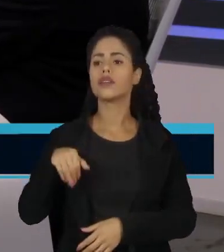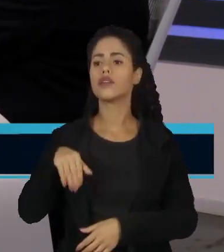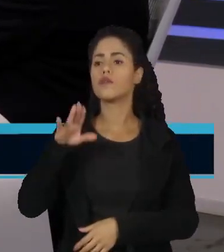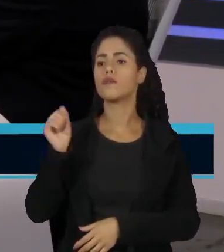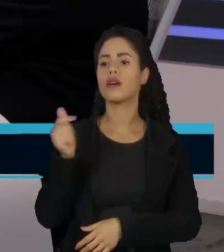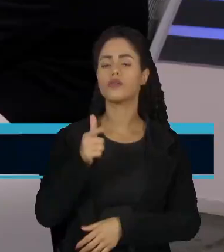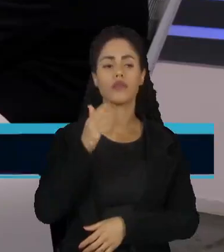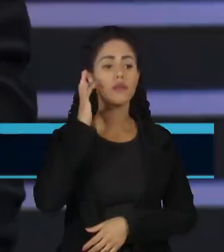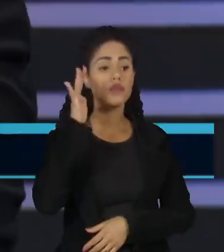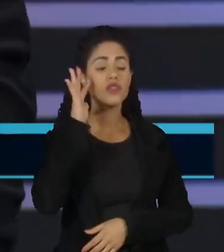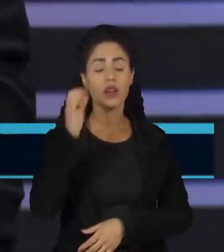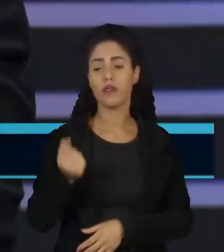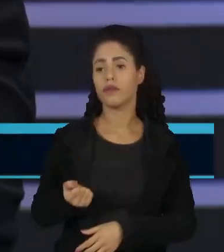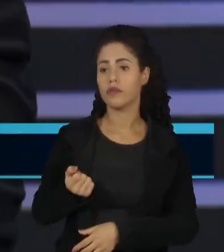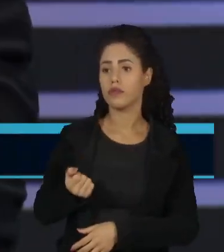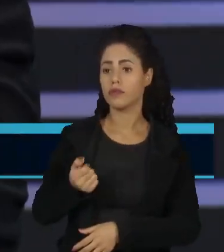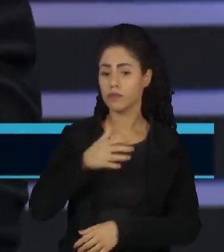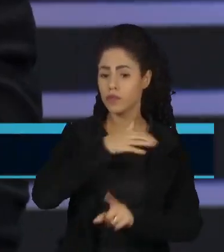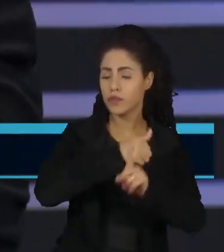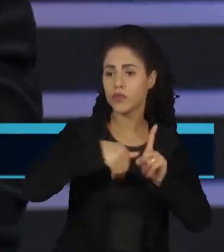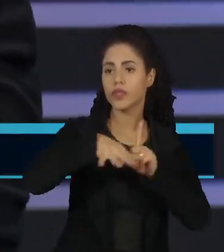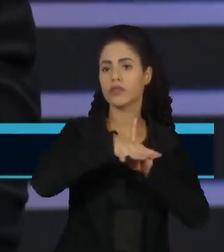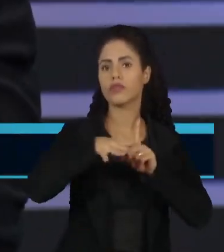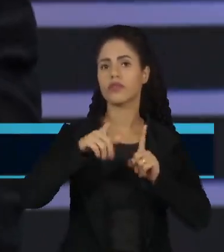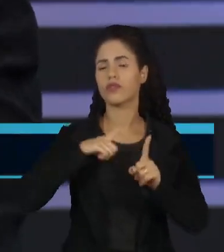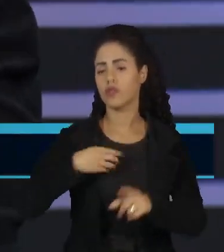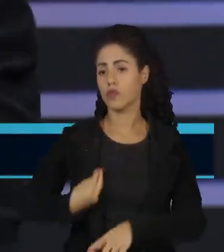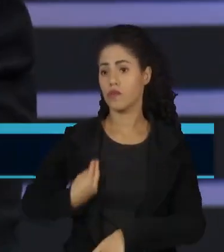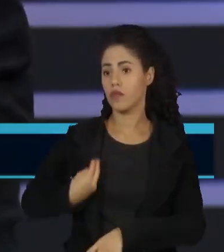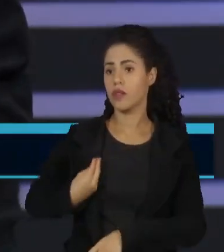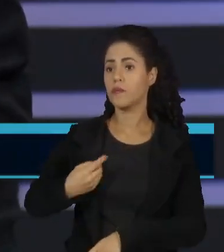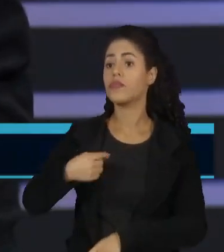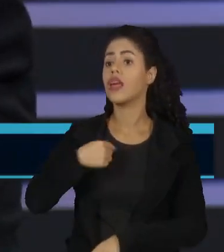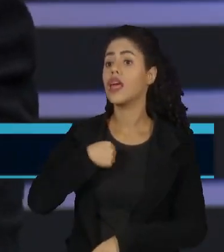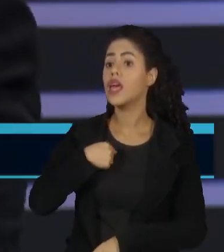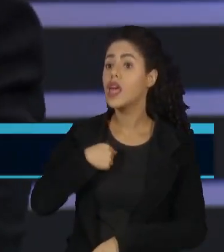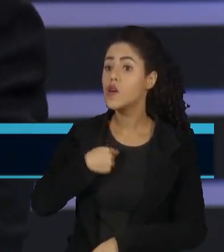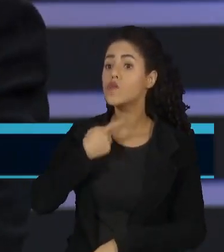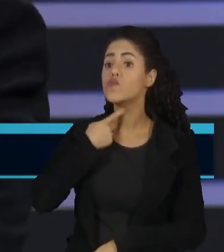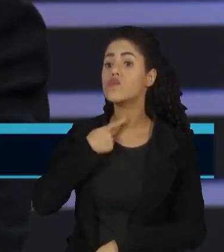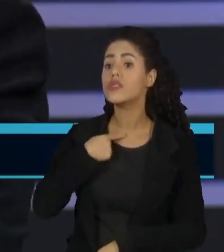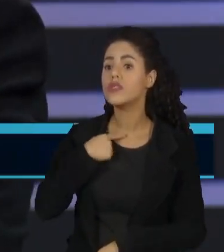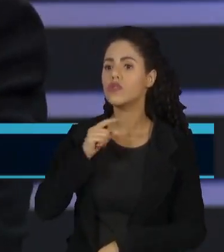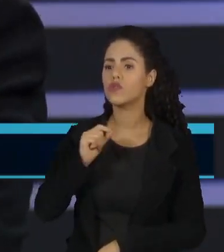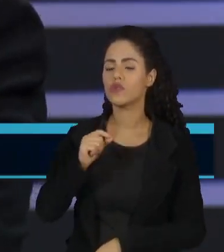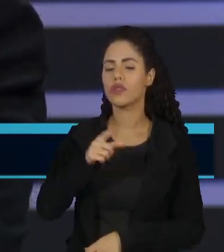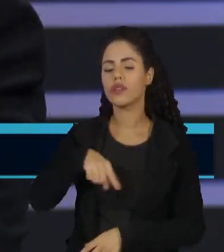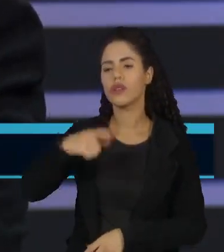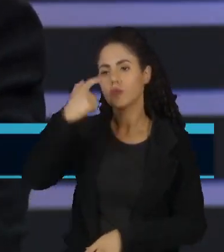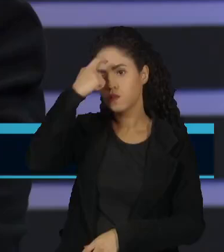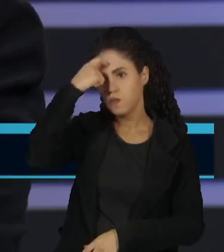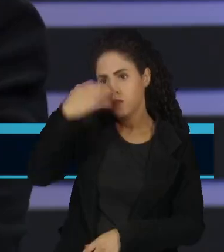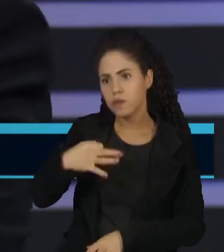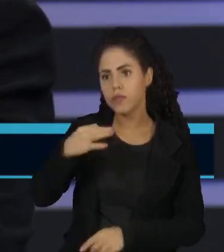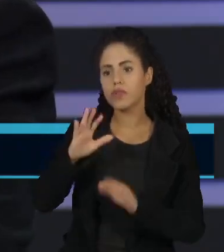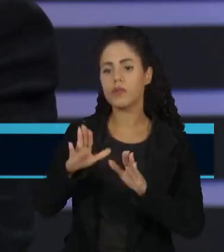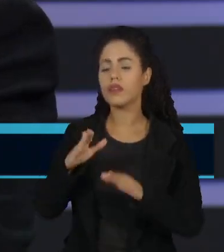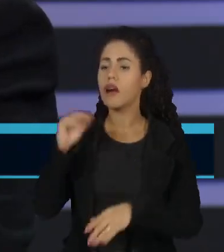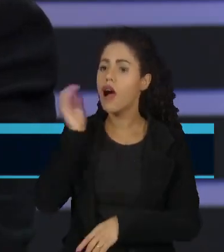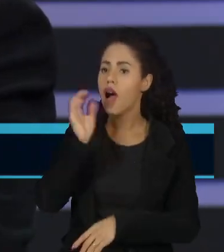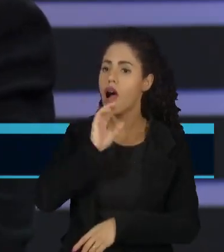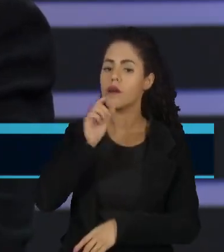se imaginaria por uma sociedade que quer sobreviver. Eu desejo, né, que haja essa consciência mais nítida e